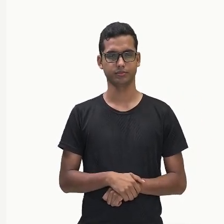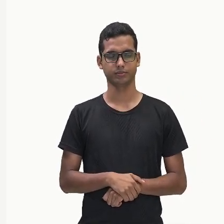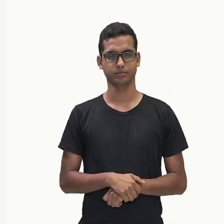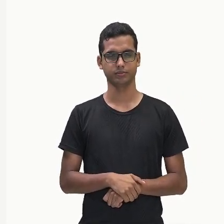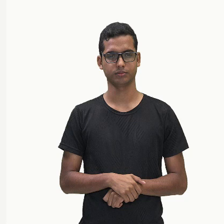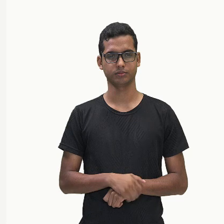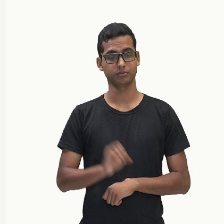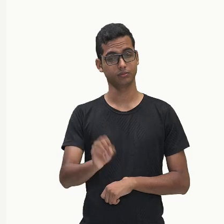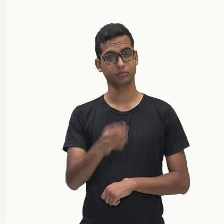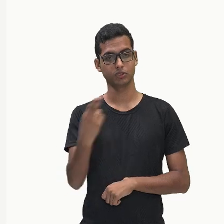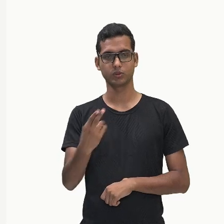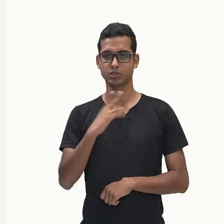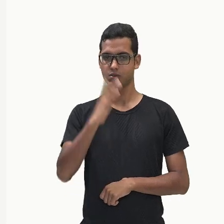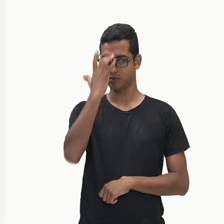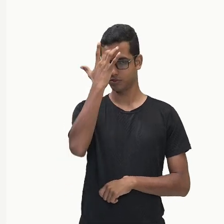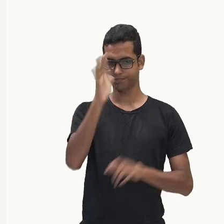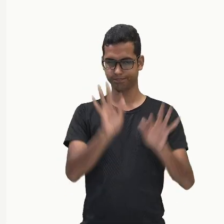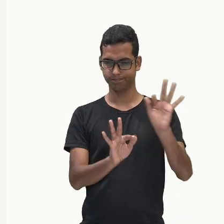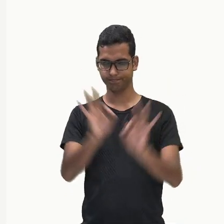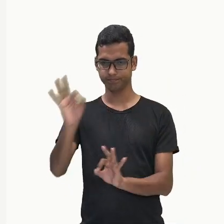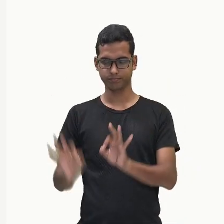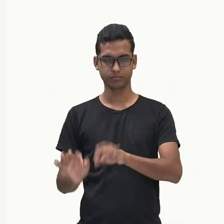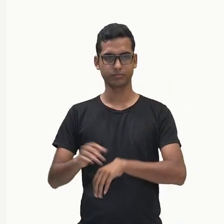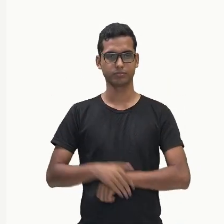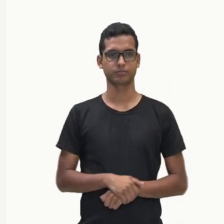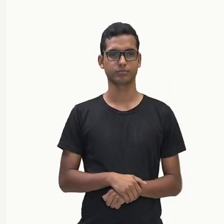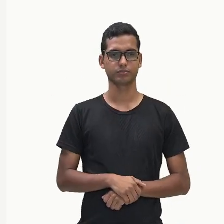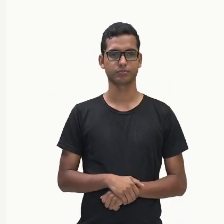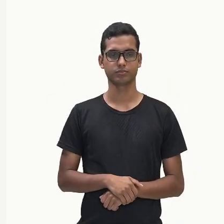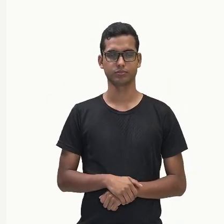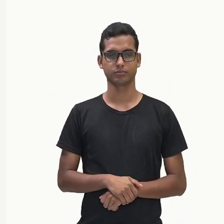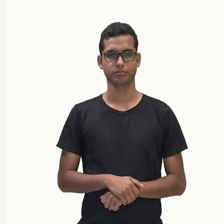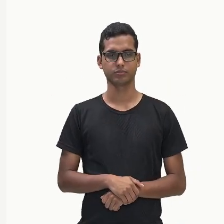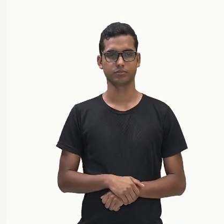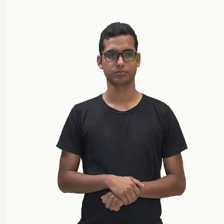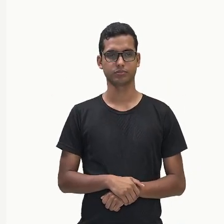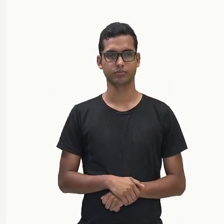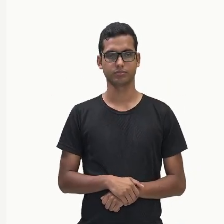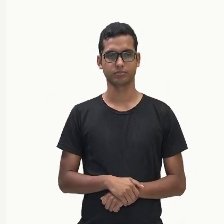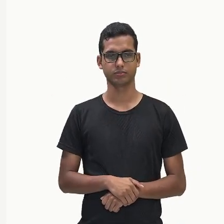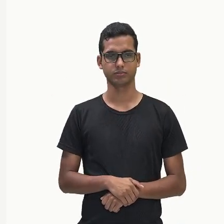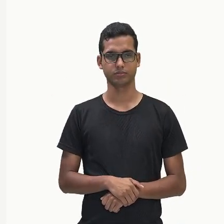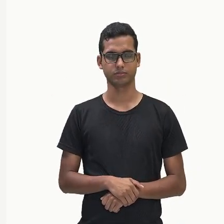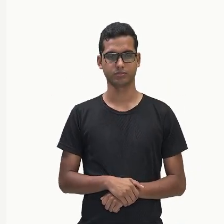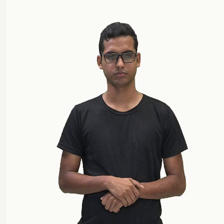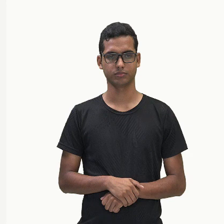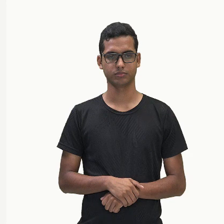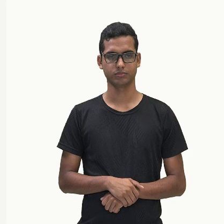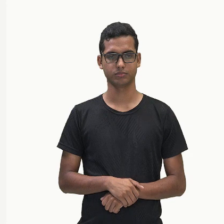Ou, para simplificar a nossa vida, a gente só chama aqui, então, de x igual a